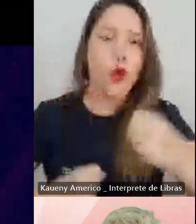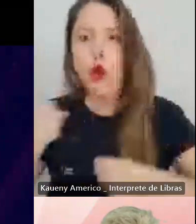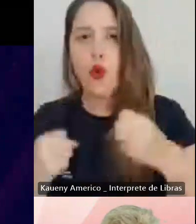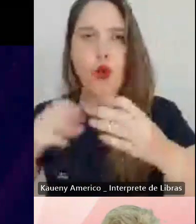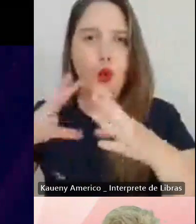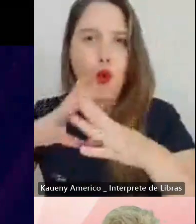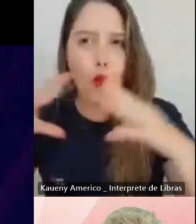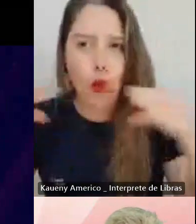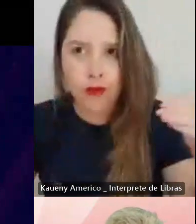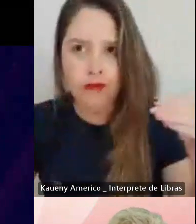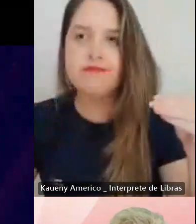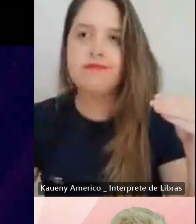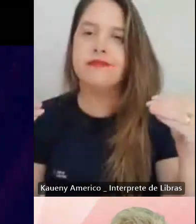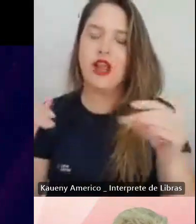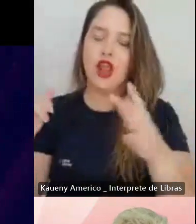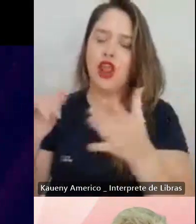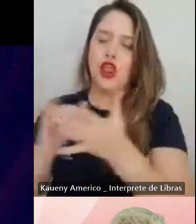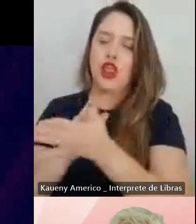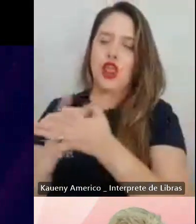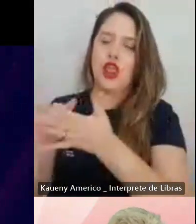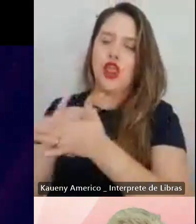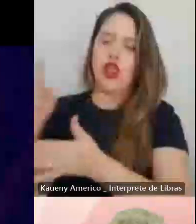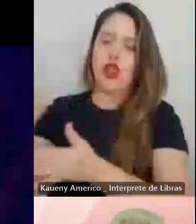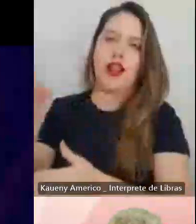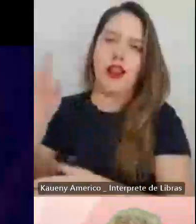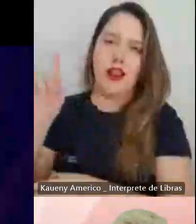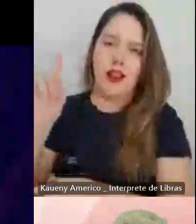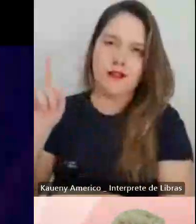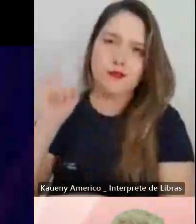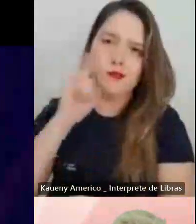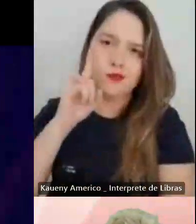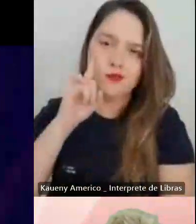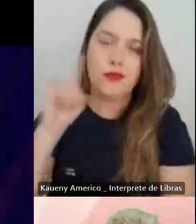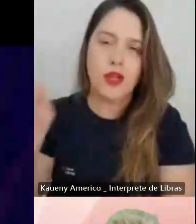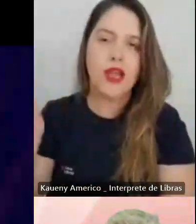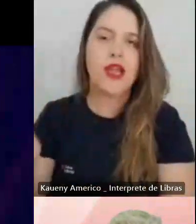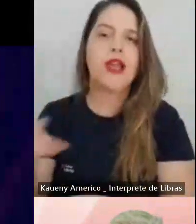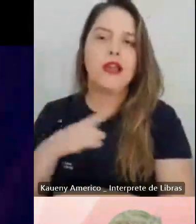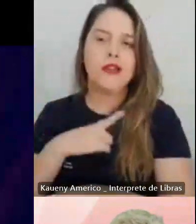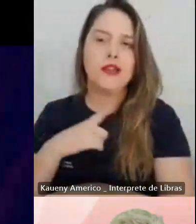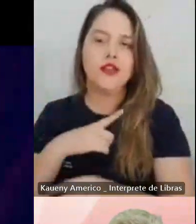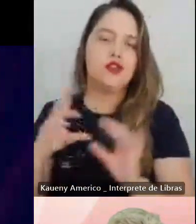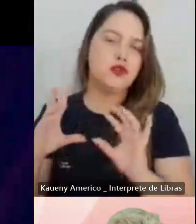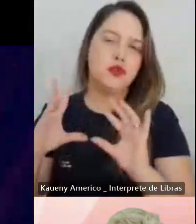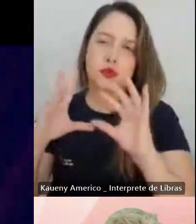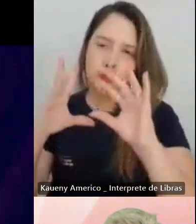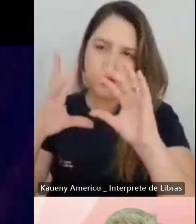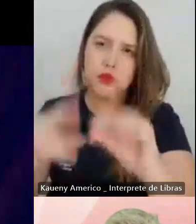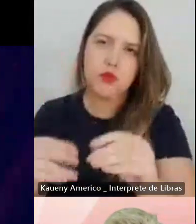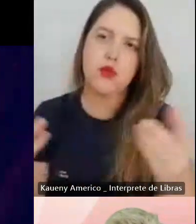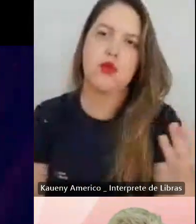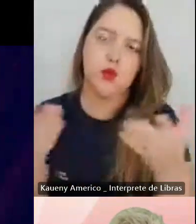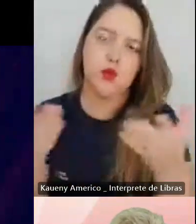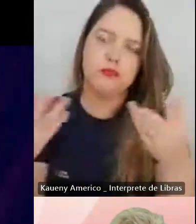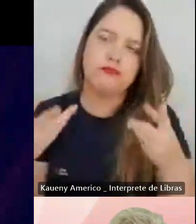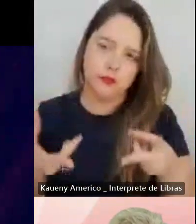em Nova York e na Califórnia, e esse foi o pontapé inicial de tudo que a gente hoje percebe